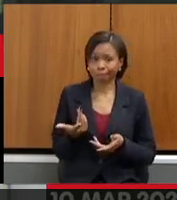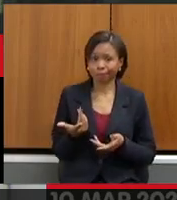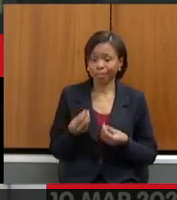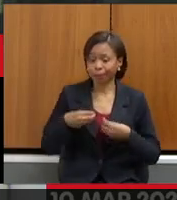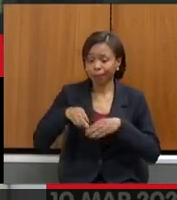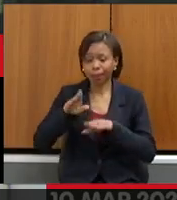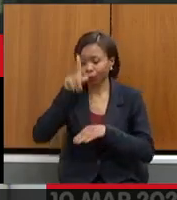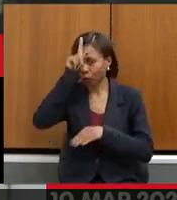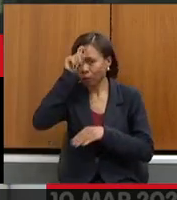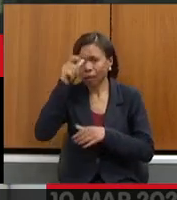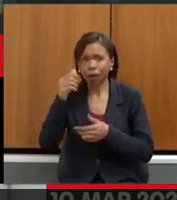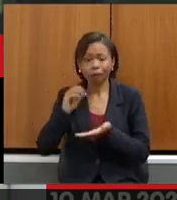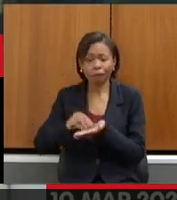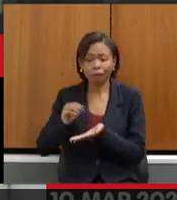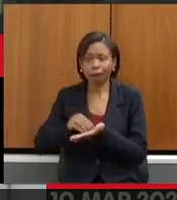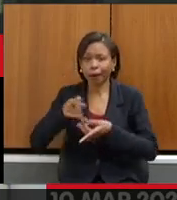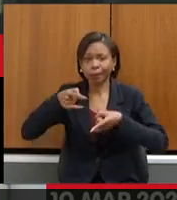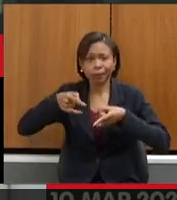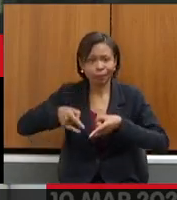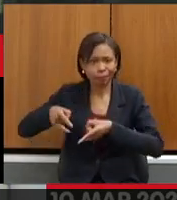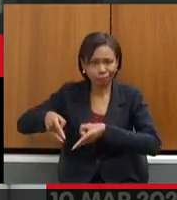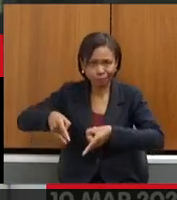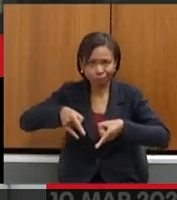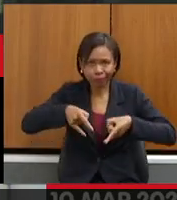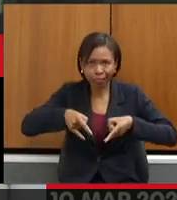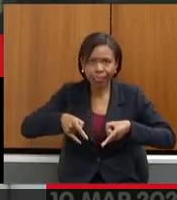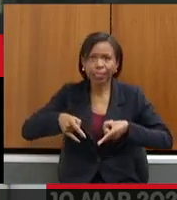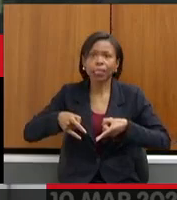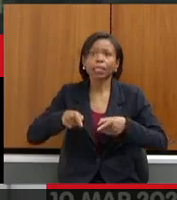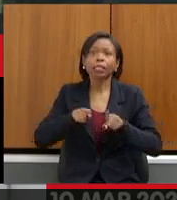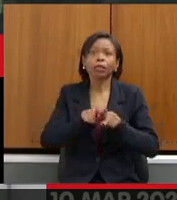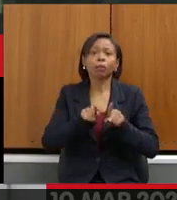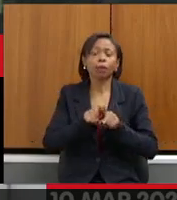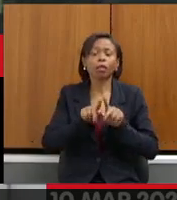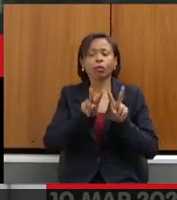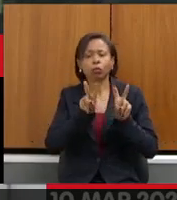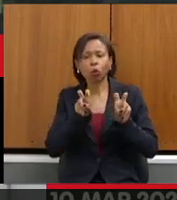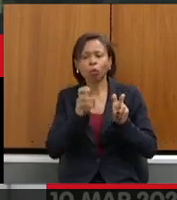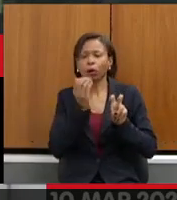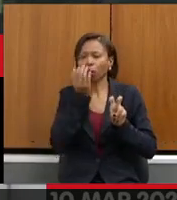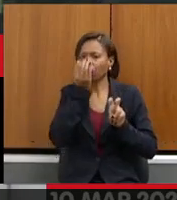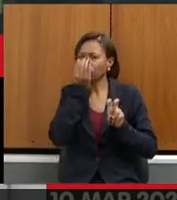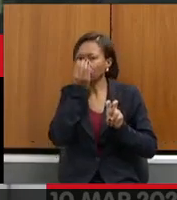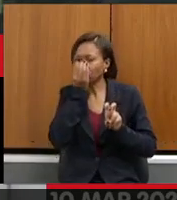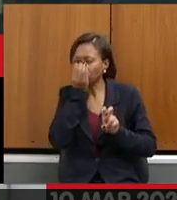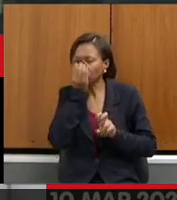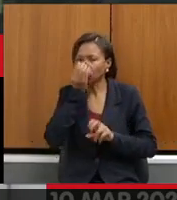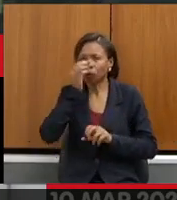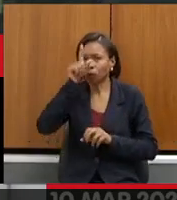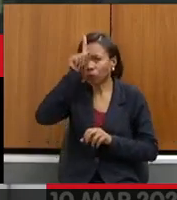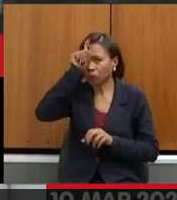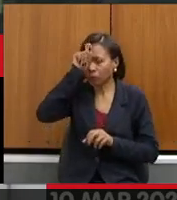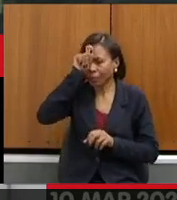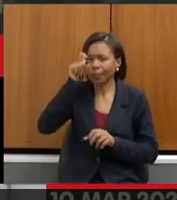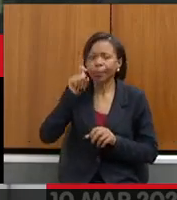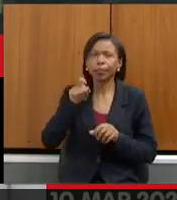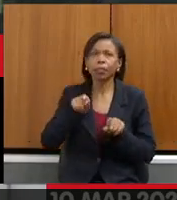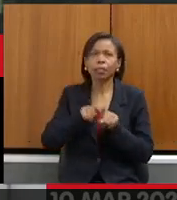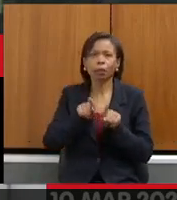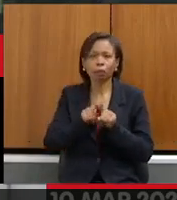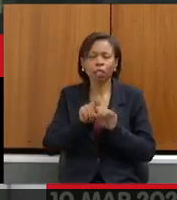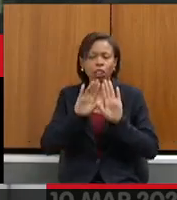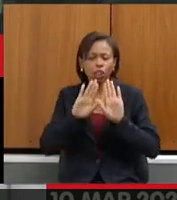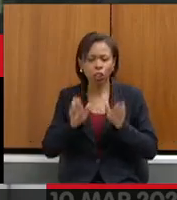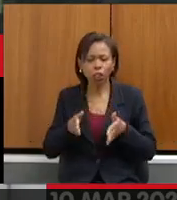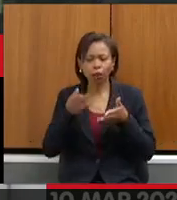leitos para tamos também um pouco aqui da questão dos respiradores falamos um pouco das ondas do